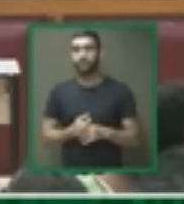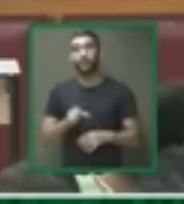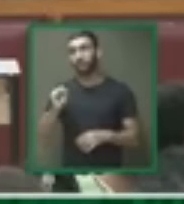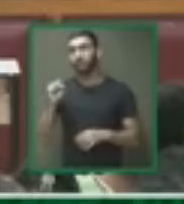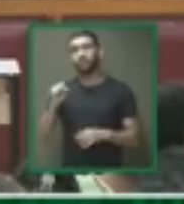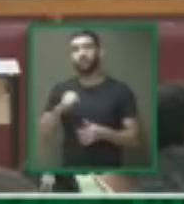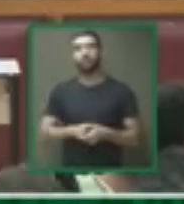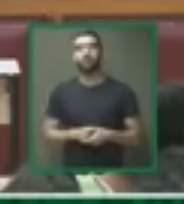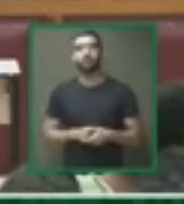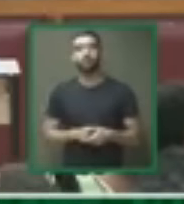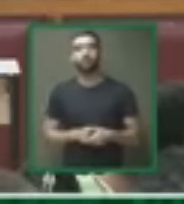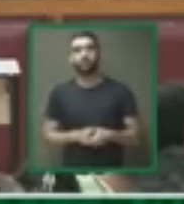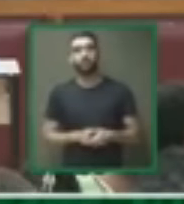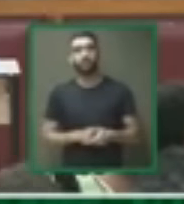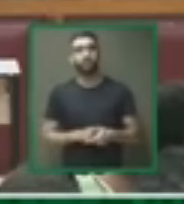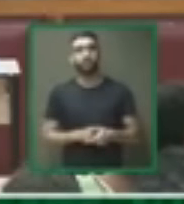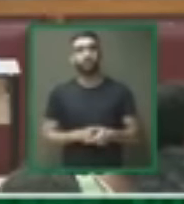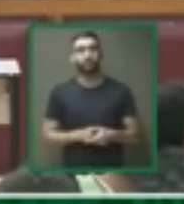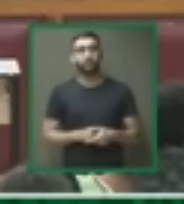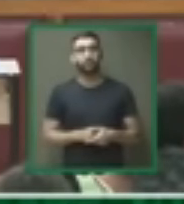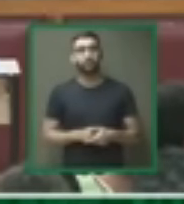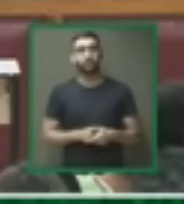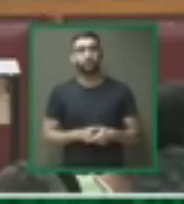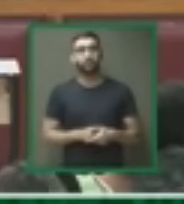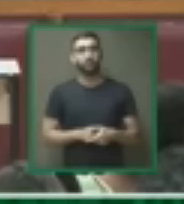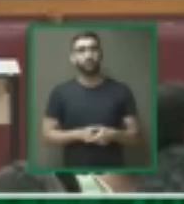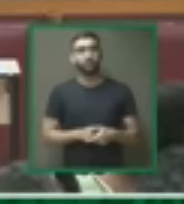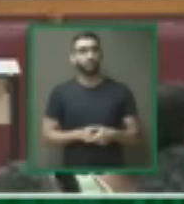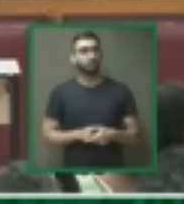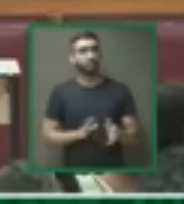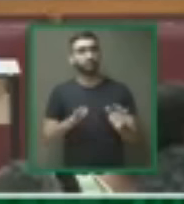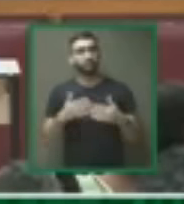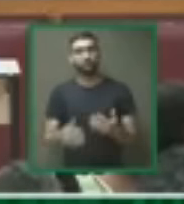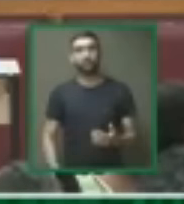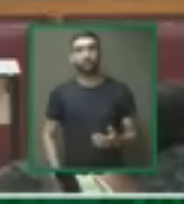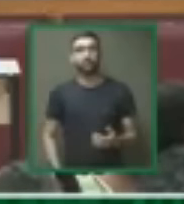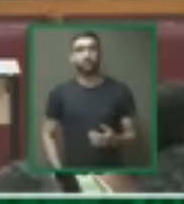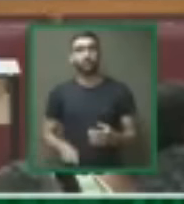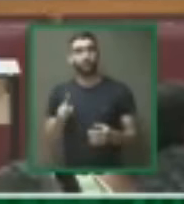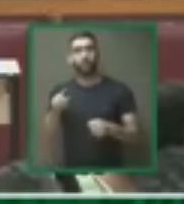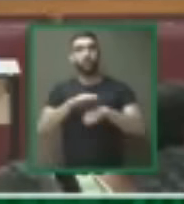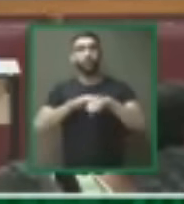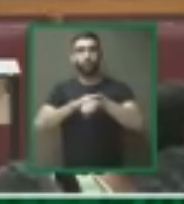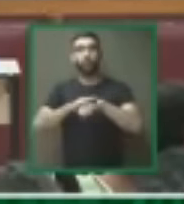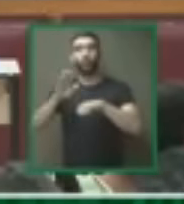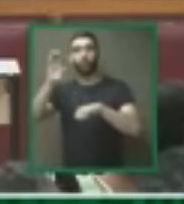Sim, senhora, excelência. Ok. Então, o senhor falou com o Bruno por telefone e por mensagem?